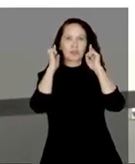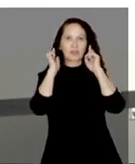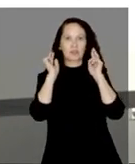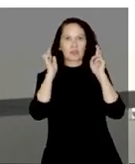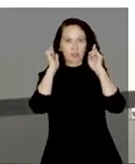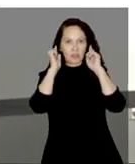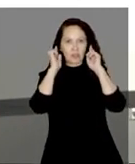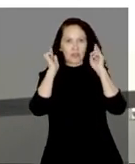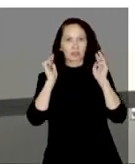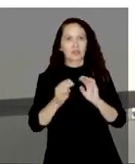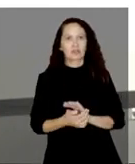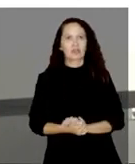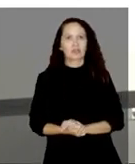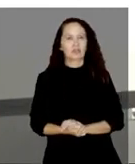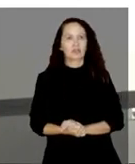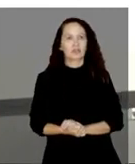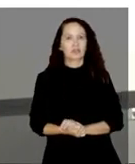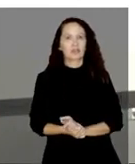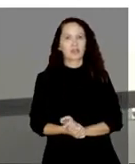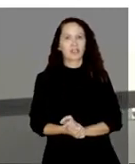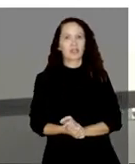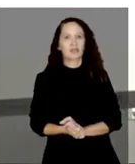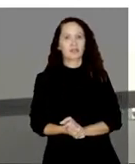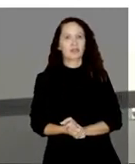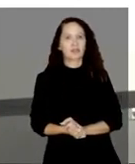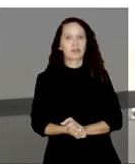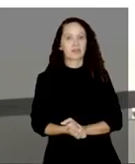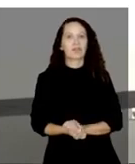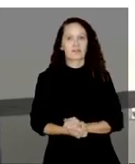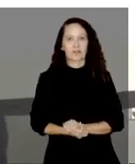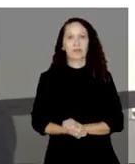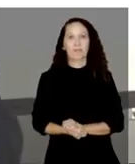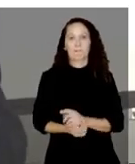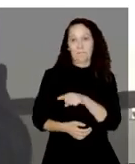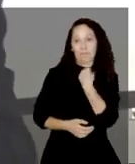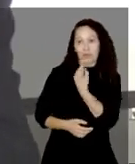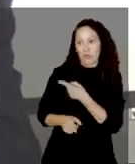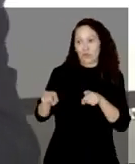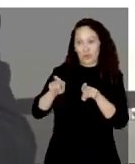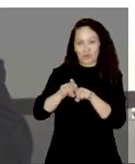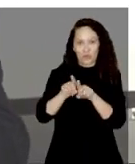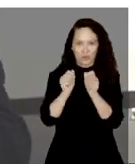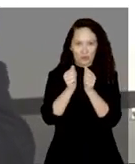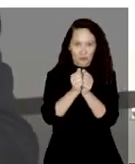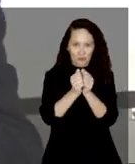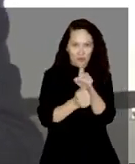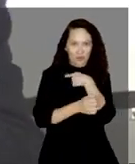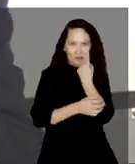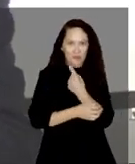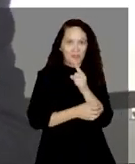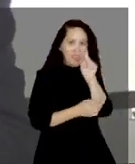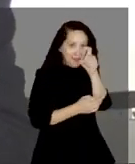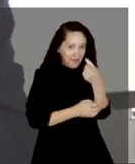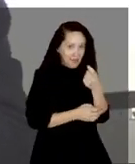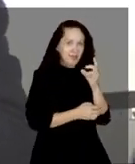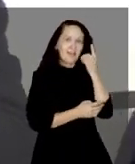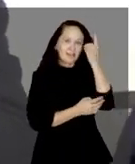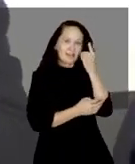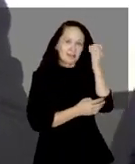aqui. Antônio Padre, presidente do PT de Santo André, companheiro Braz Marinho, coordenador da Macro,